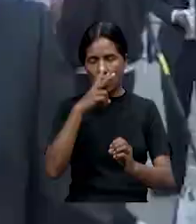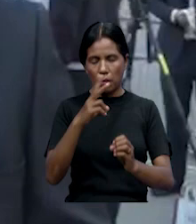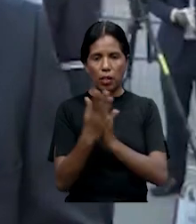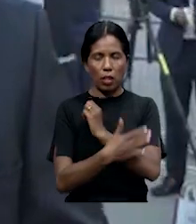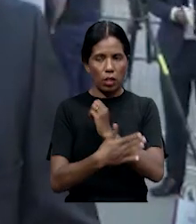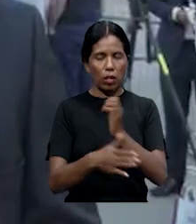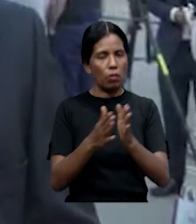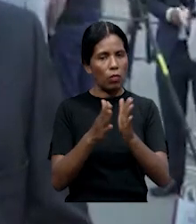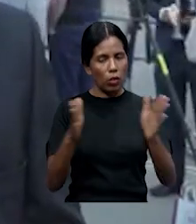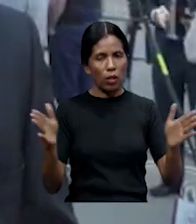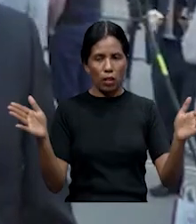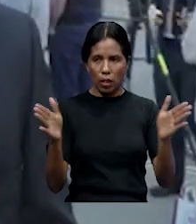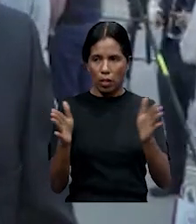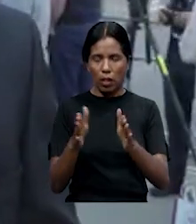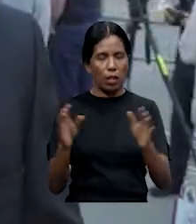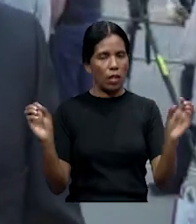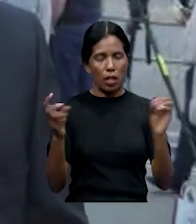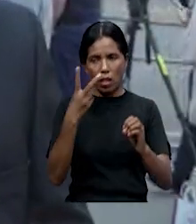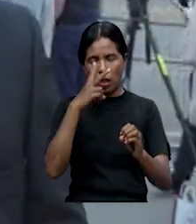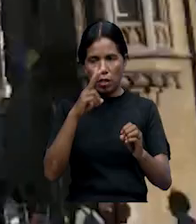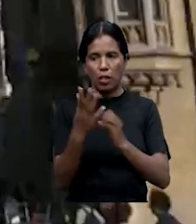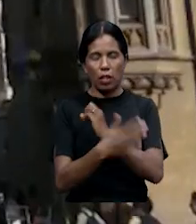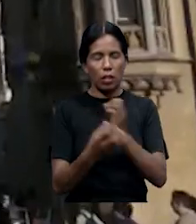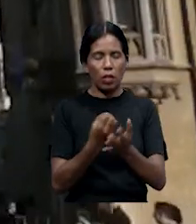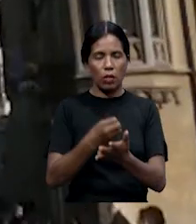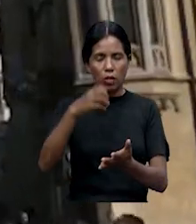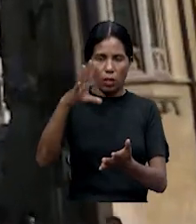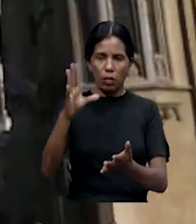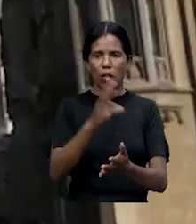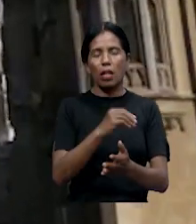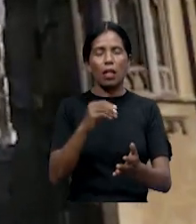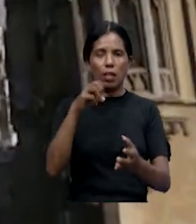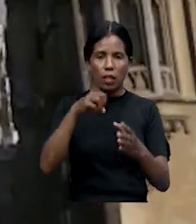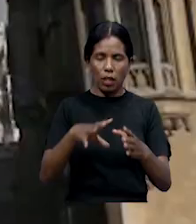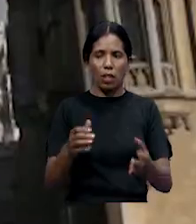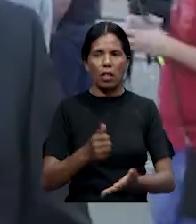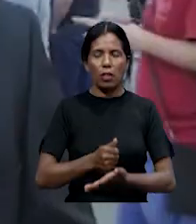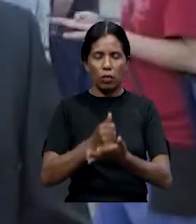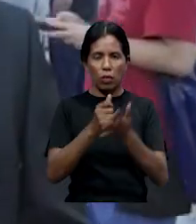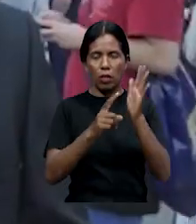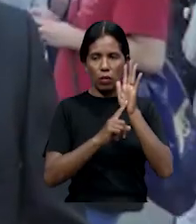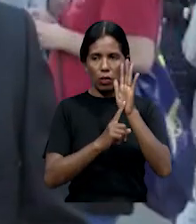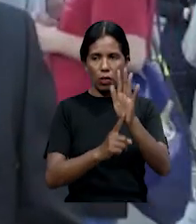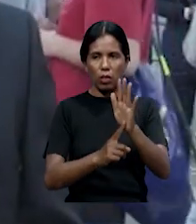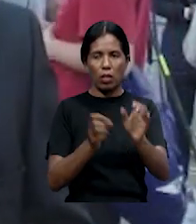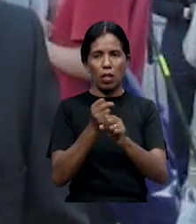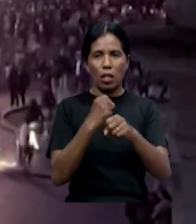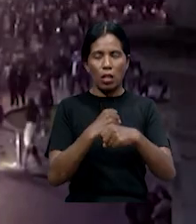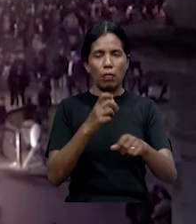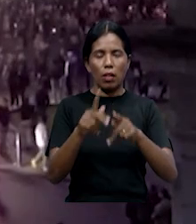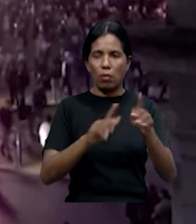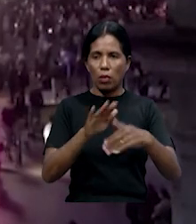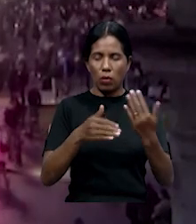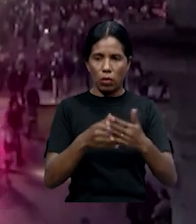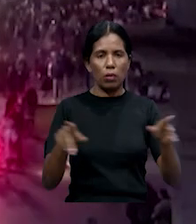bota aqui, e mal hareba país rico ka aqui. Nebe tratamento nebe nia tudo, nia halo ba em outro anessa.